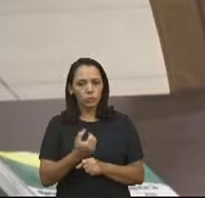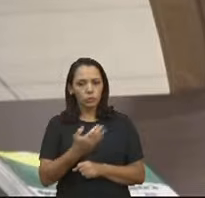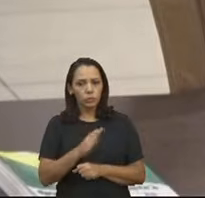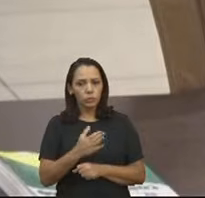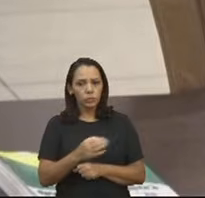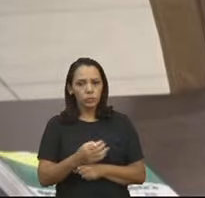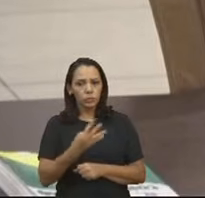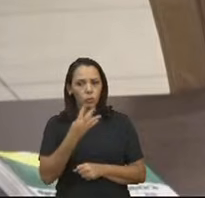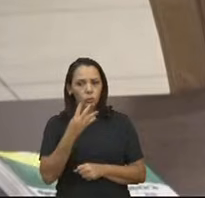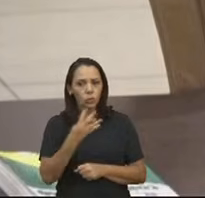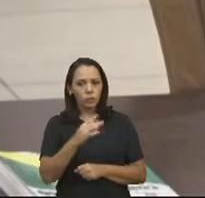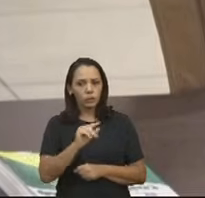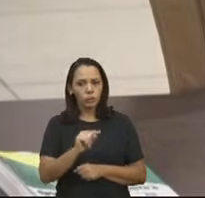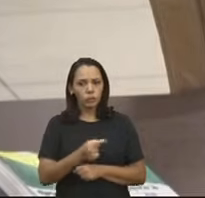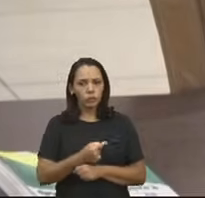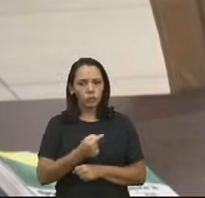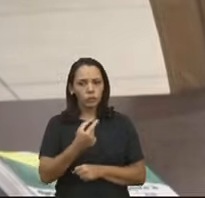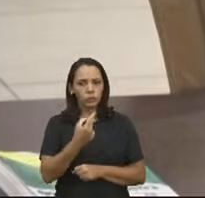de